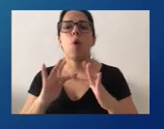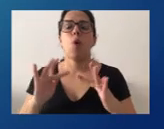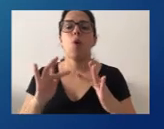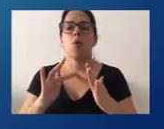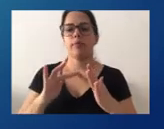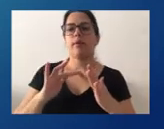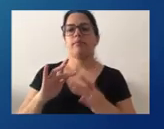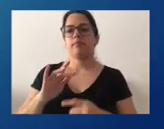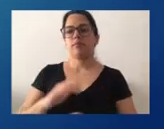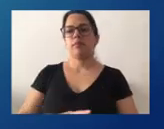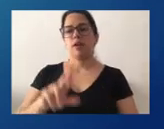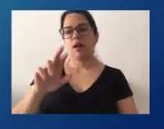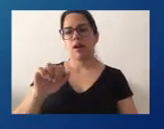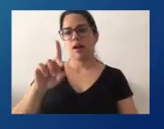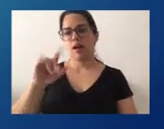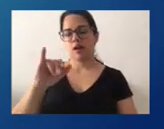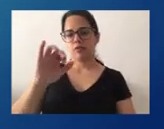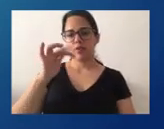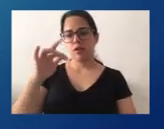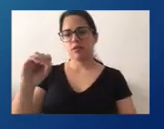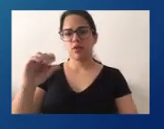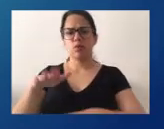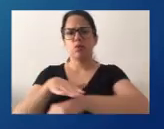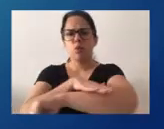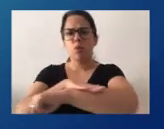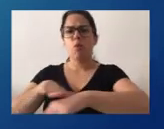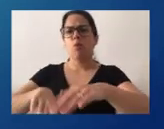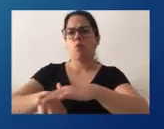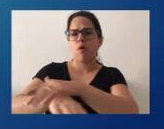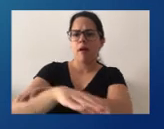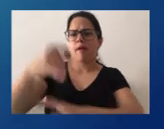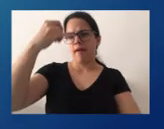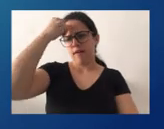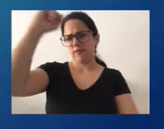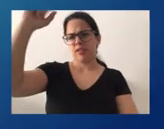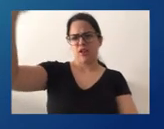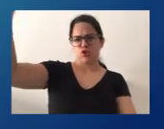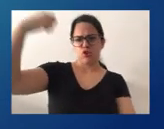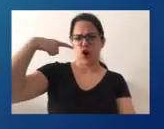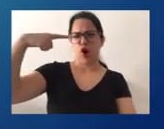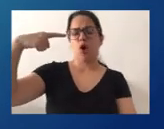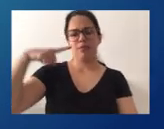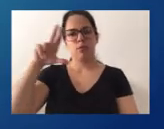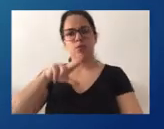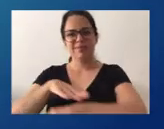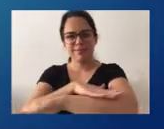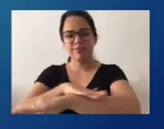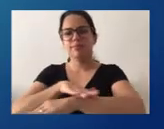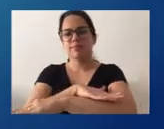é muito importante a utilização de filtros solares, as vestimentas de manga longa, o chapéu para proteção de raios solares